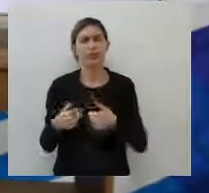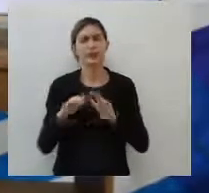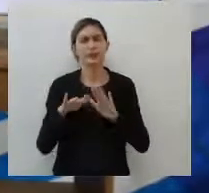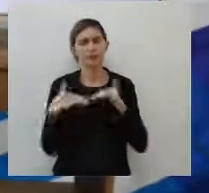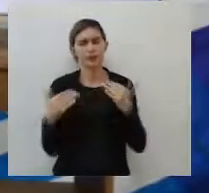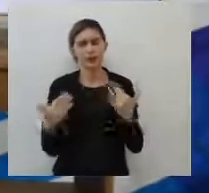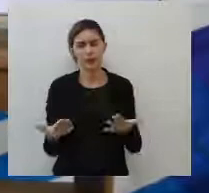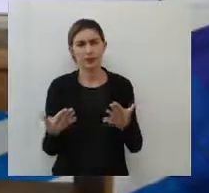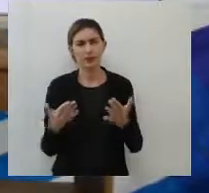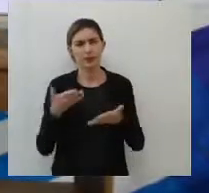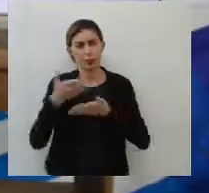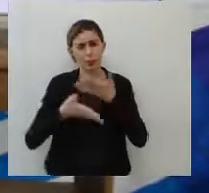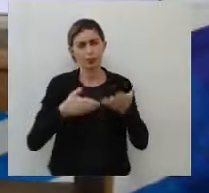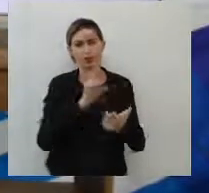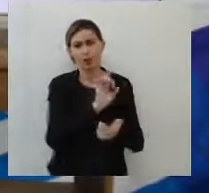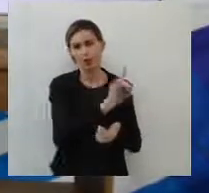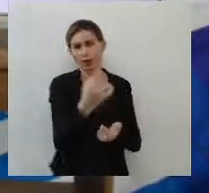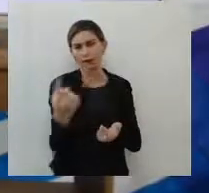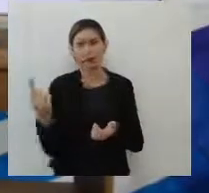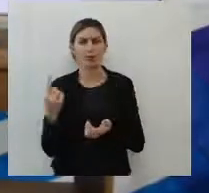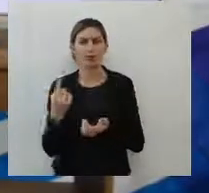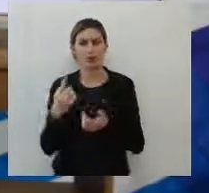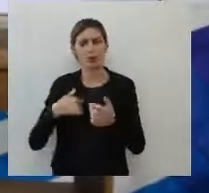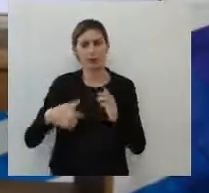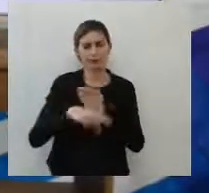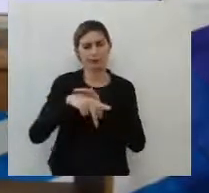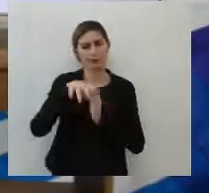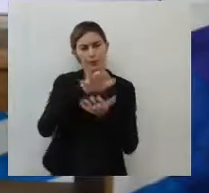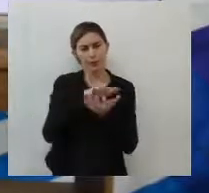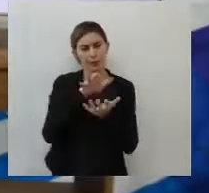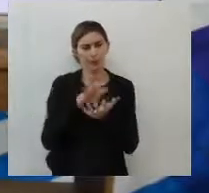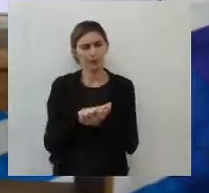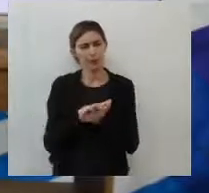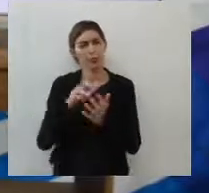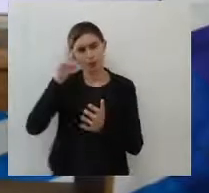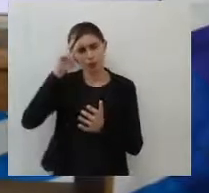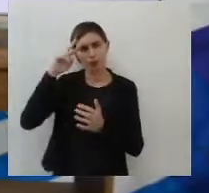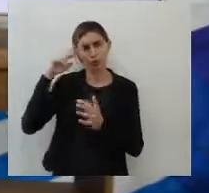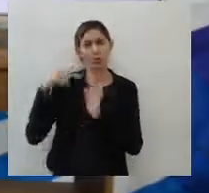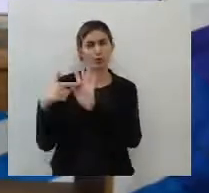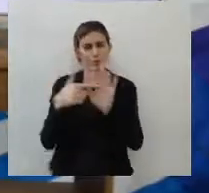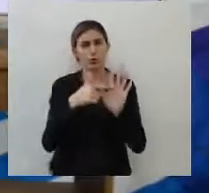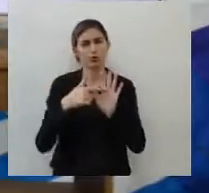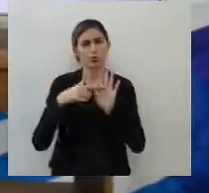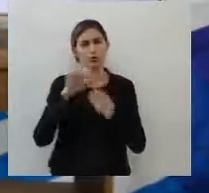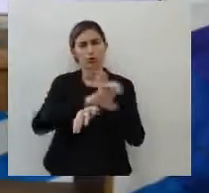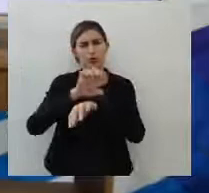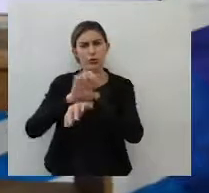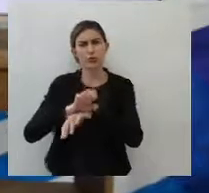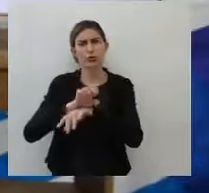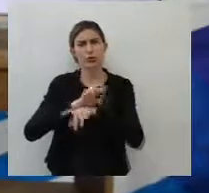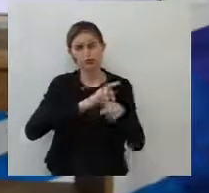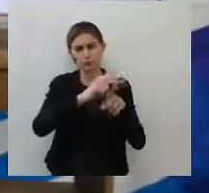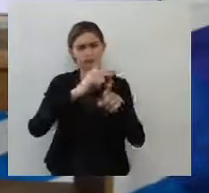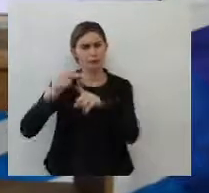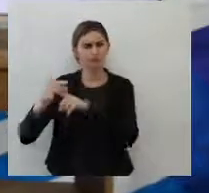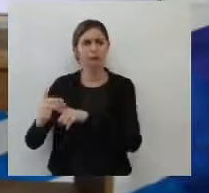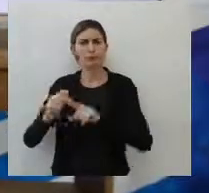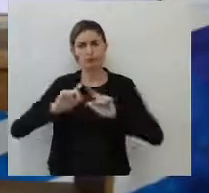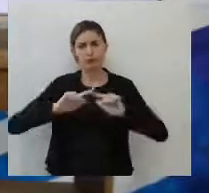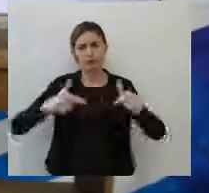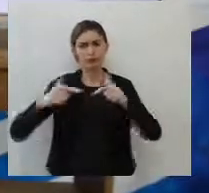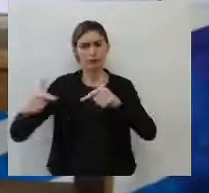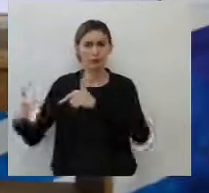Então, cuida cada um de si. Somos pernambucanos. E a história nos mostrou que nós somos um estado guerreiro. Um estado de